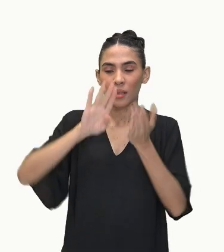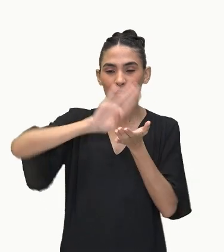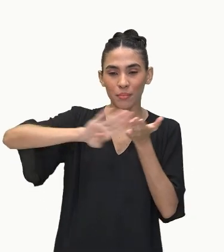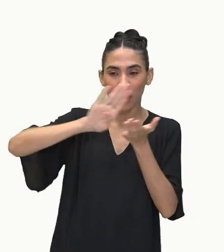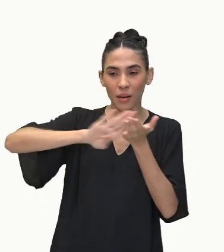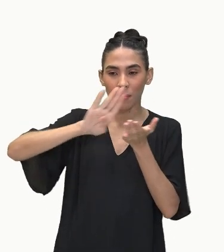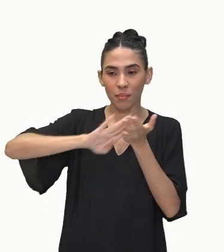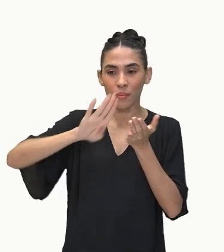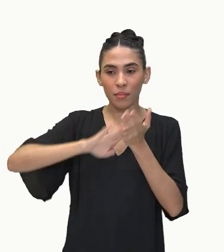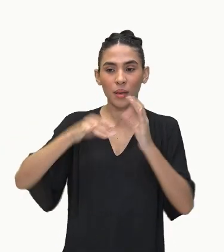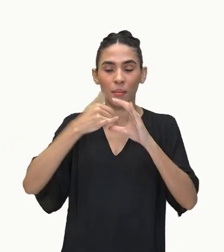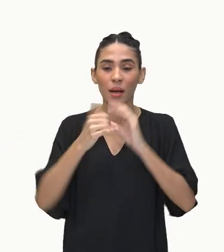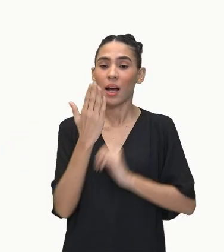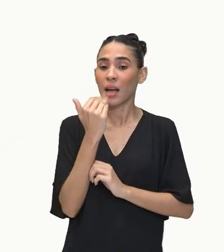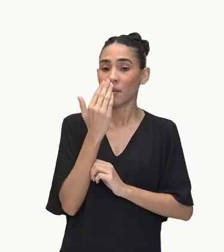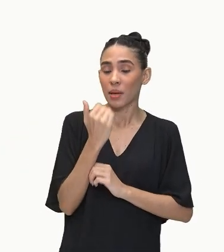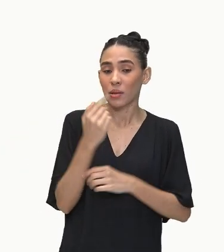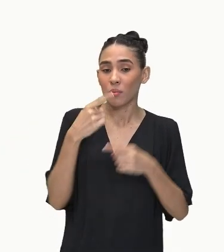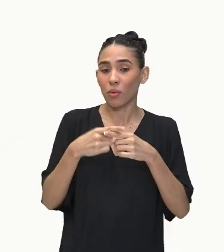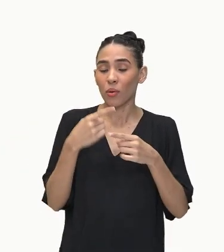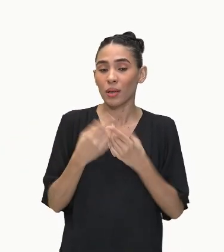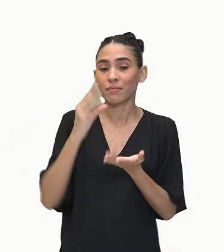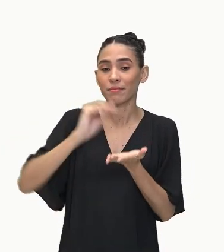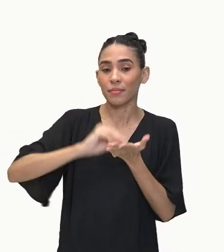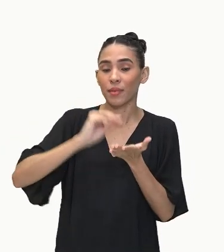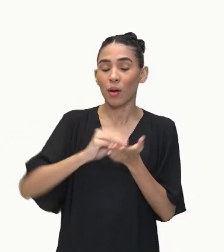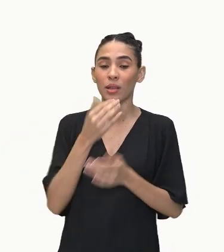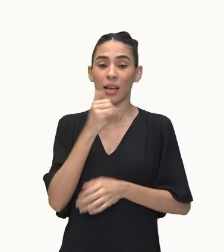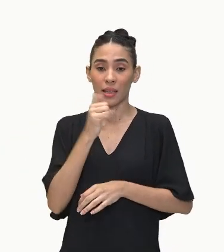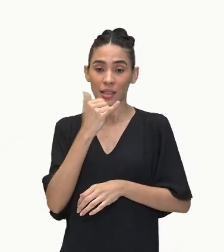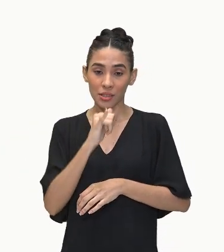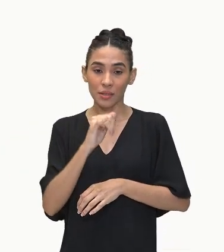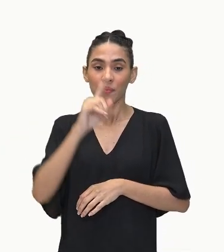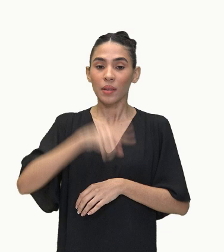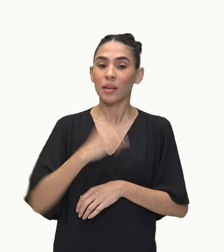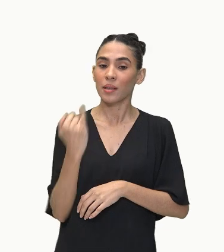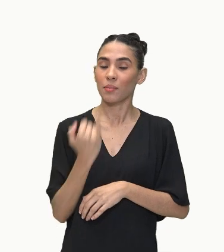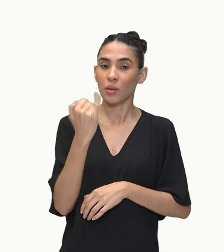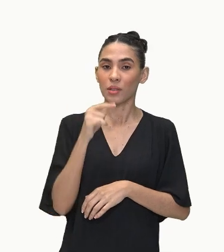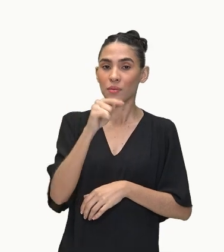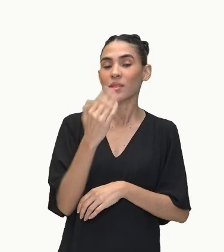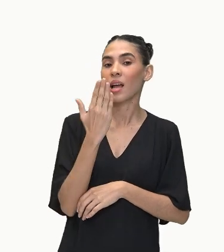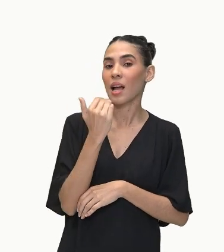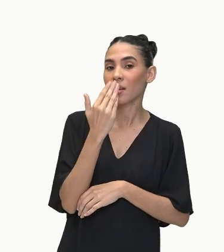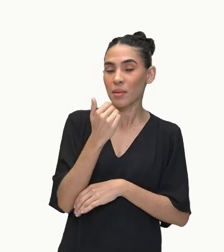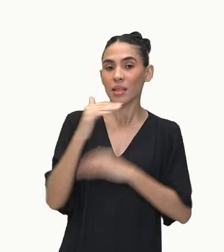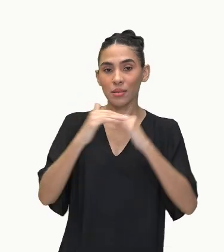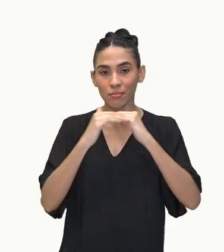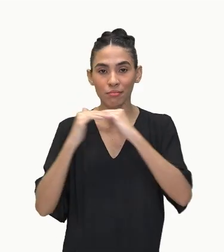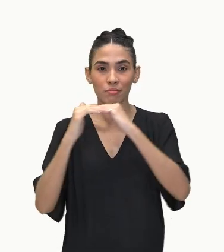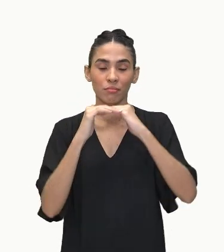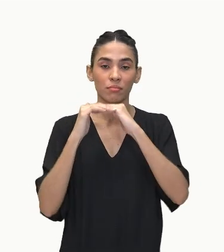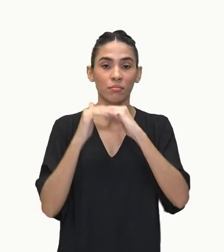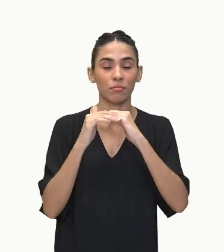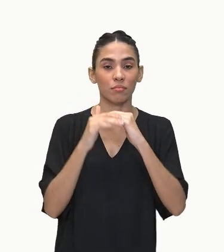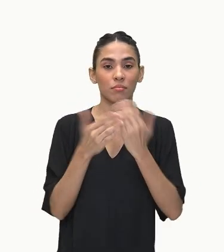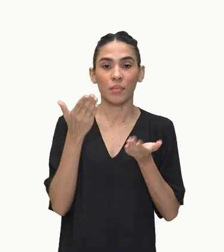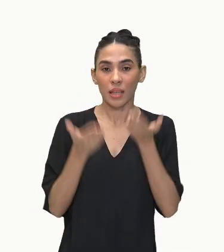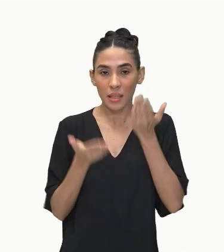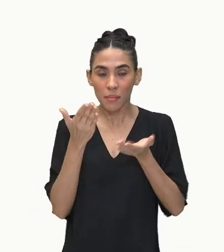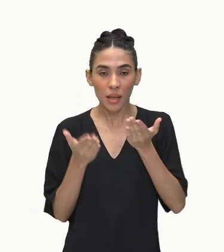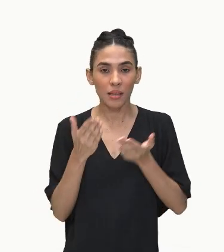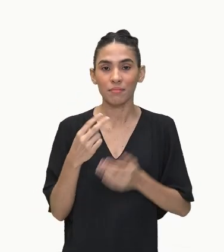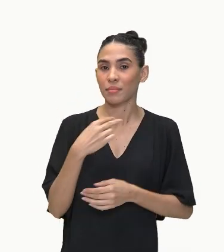alimentação, porque senão você fica sem energia. É importante a gente ter uma alimentação equilibrada. Você não pode